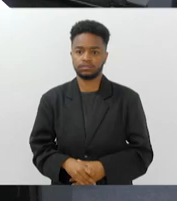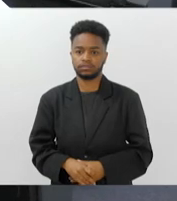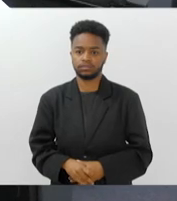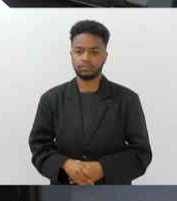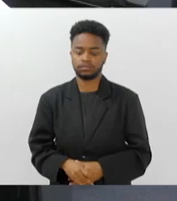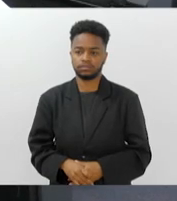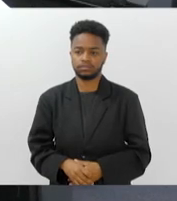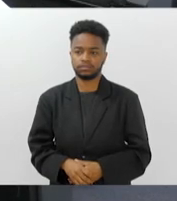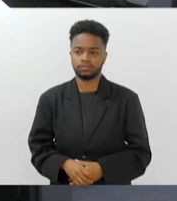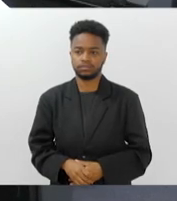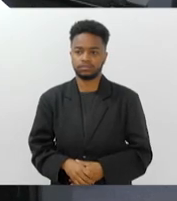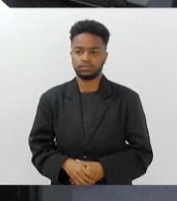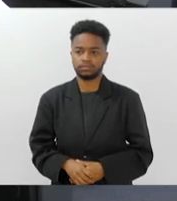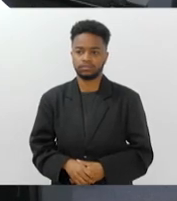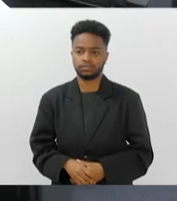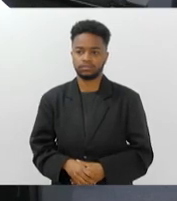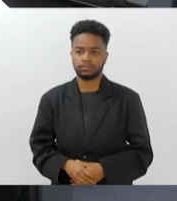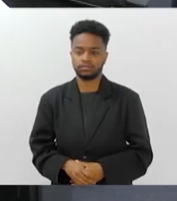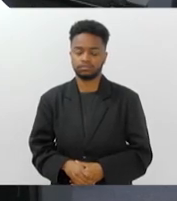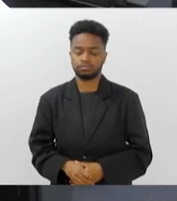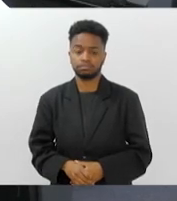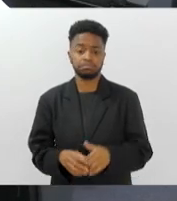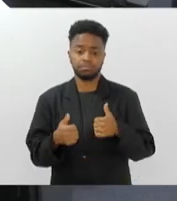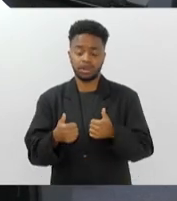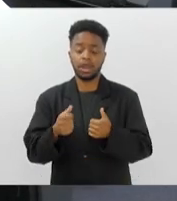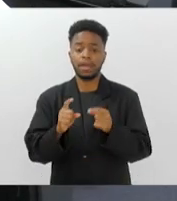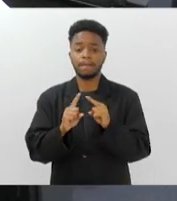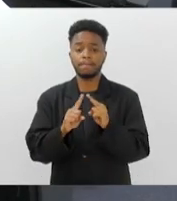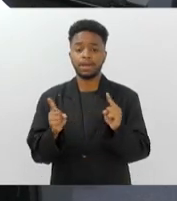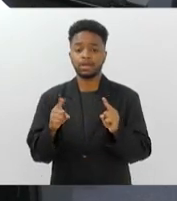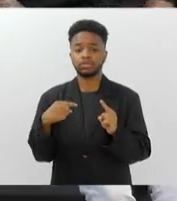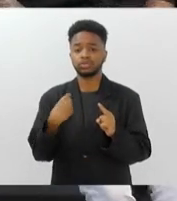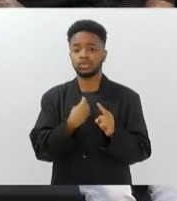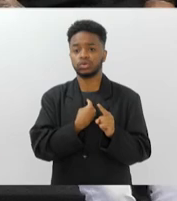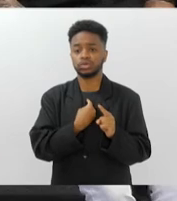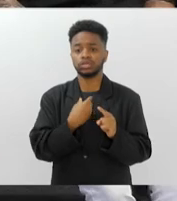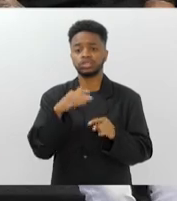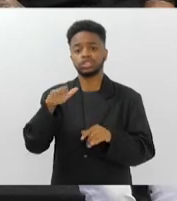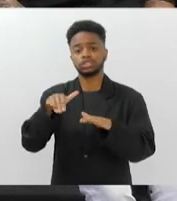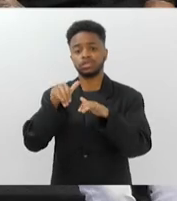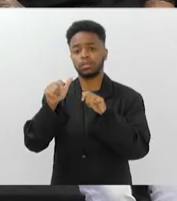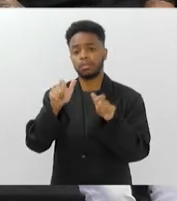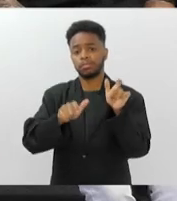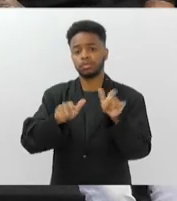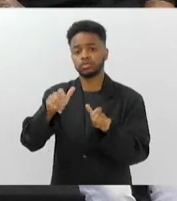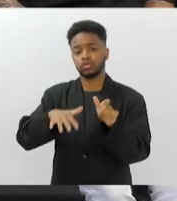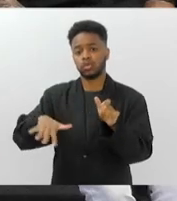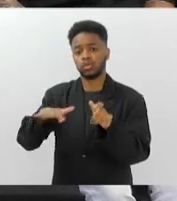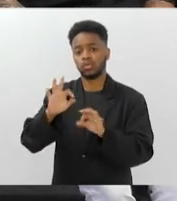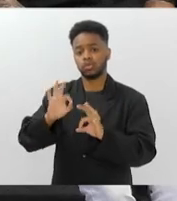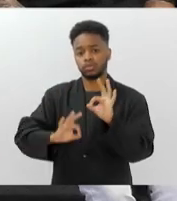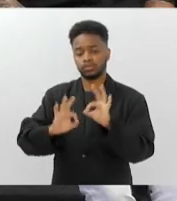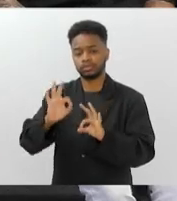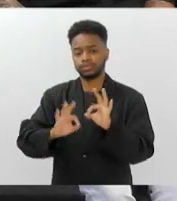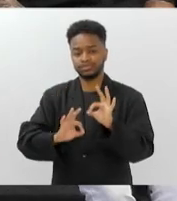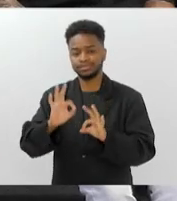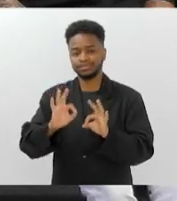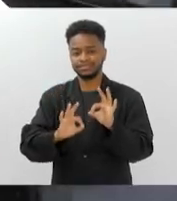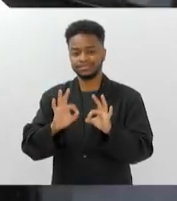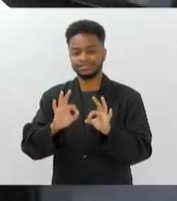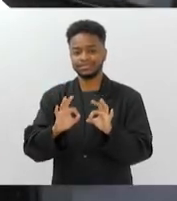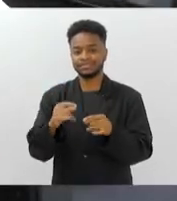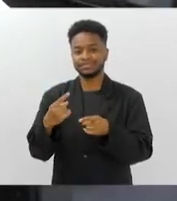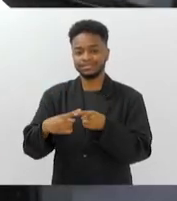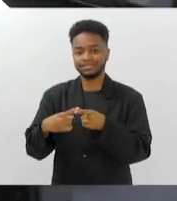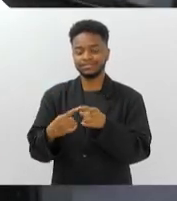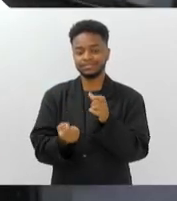diga é mas a gente a gente chama o o povo do do do planejamento construiu